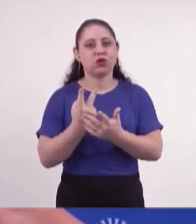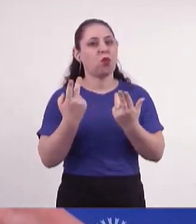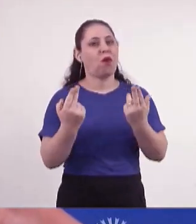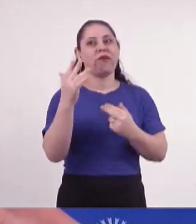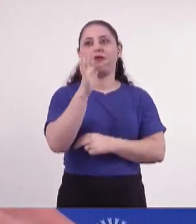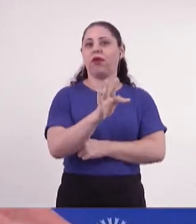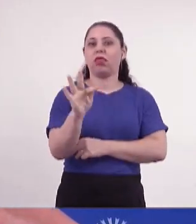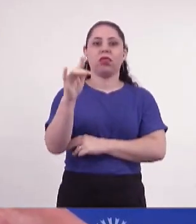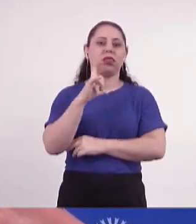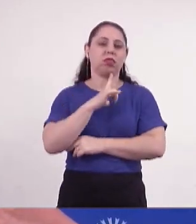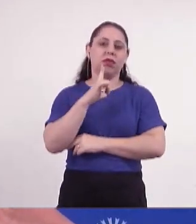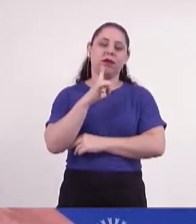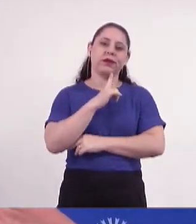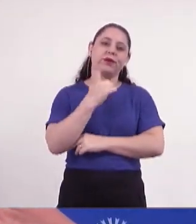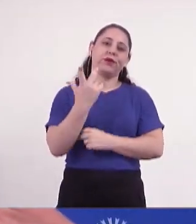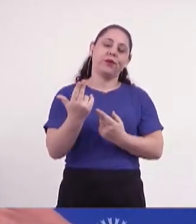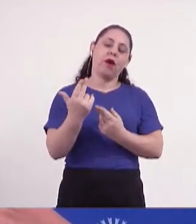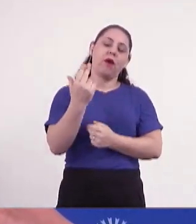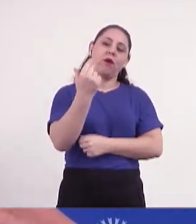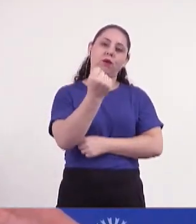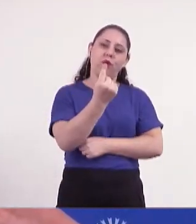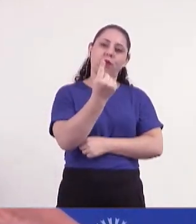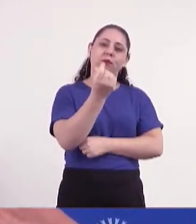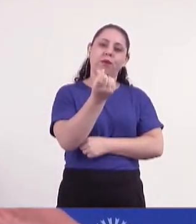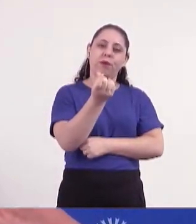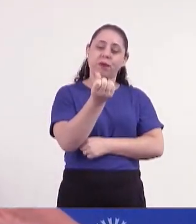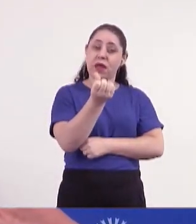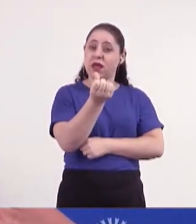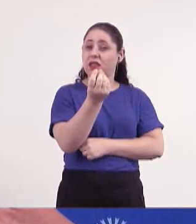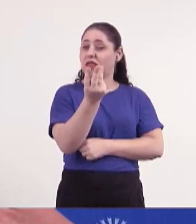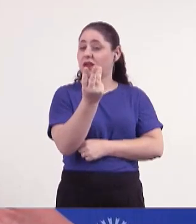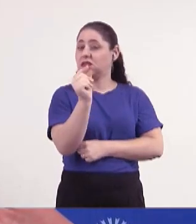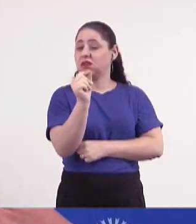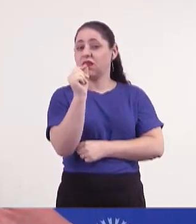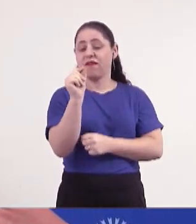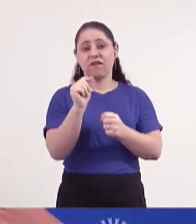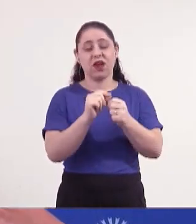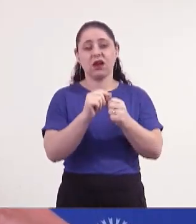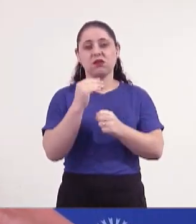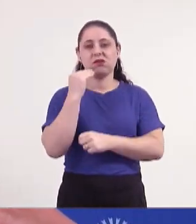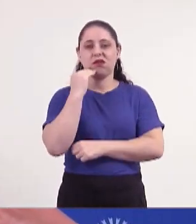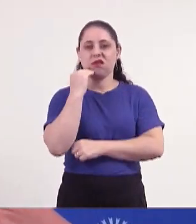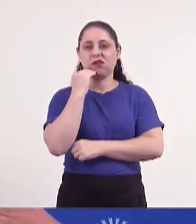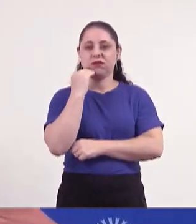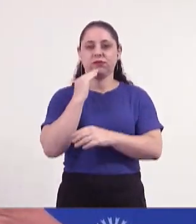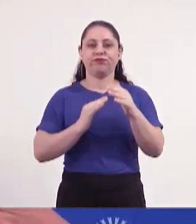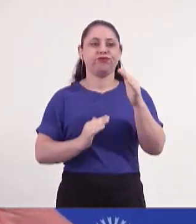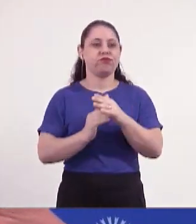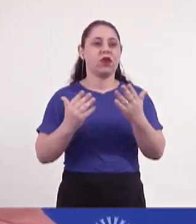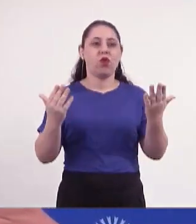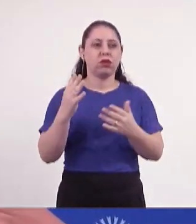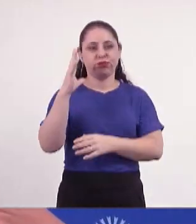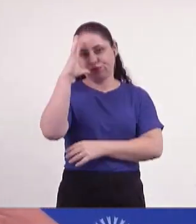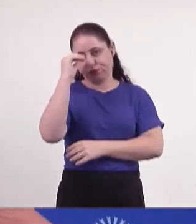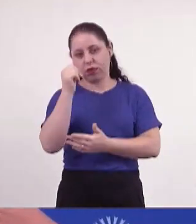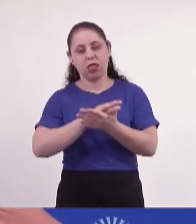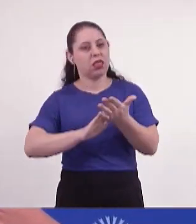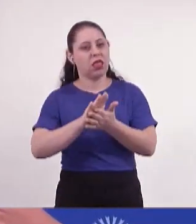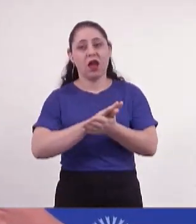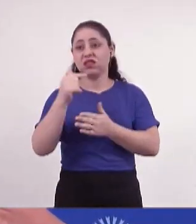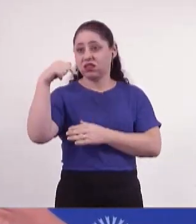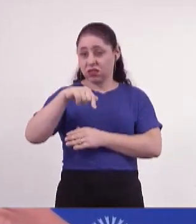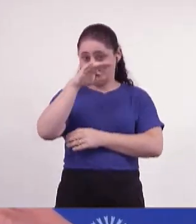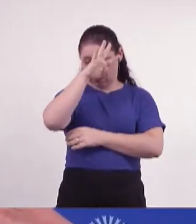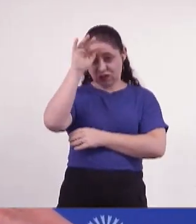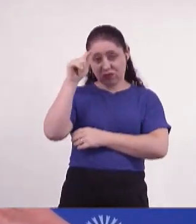União cometeu, como é no caso da 163, uma modelagem que foi defeituosa e até hoje não se resolveu para o nosso lado